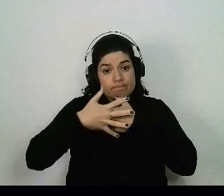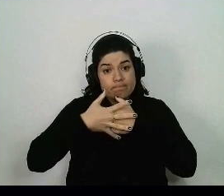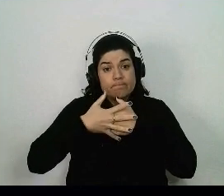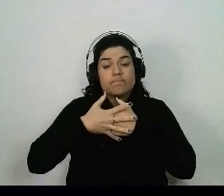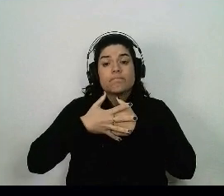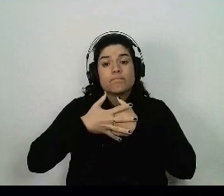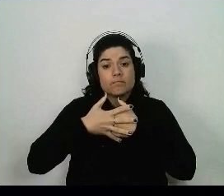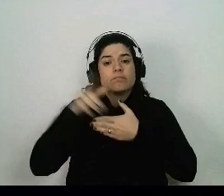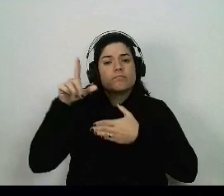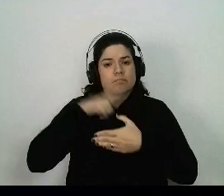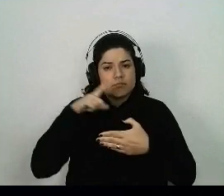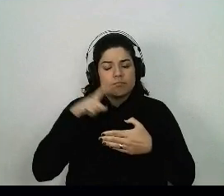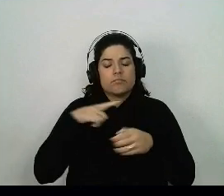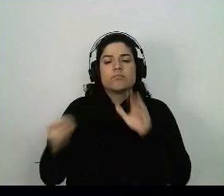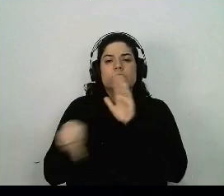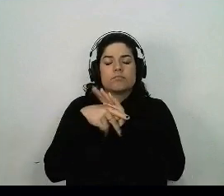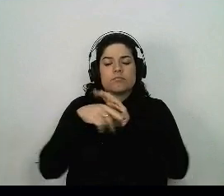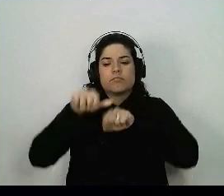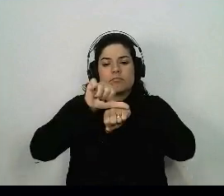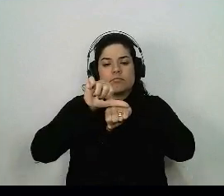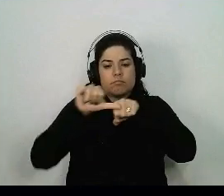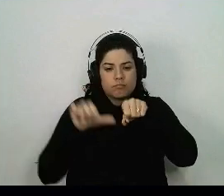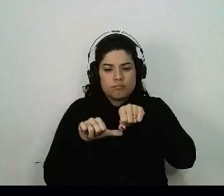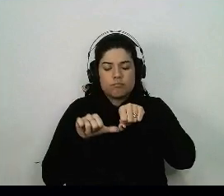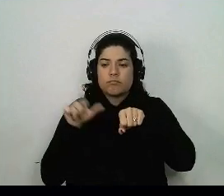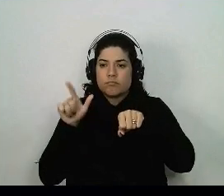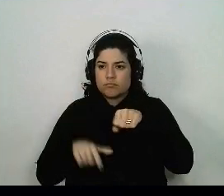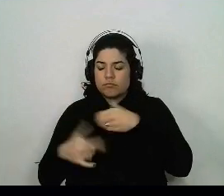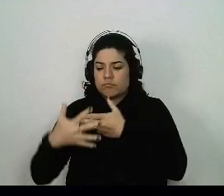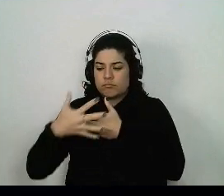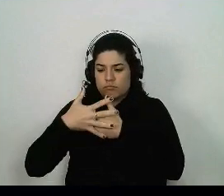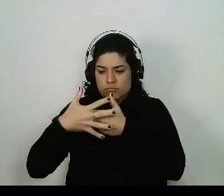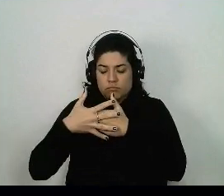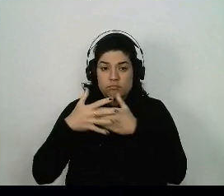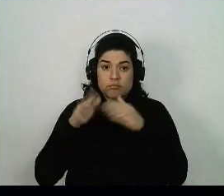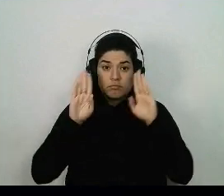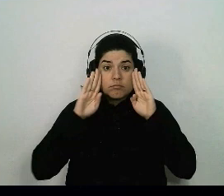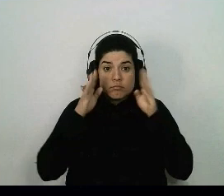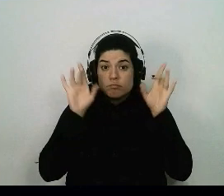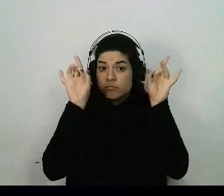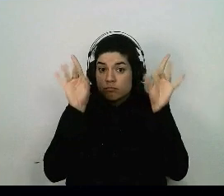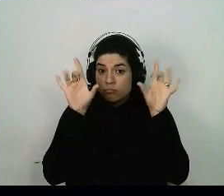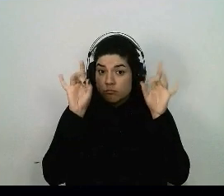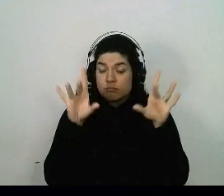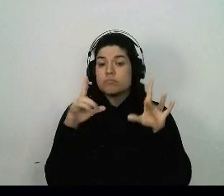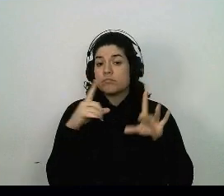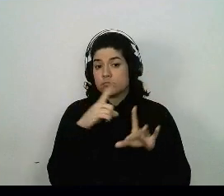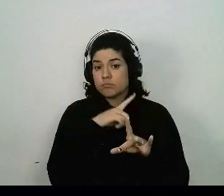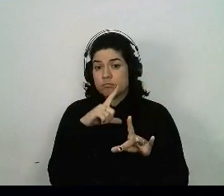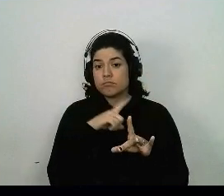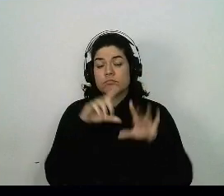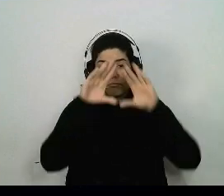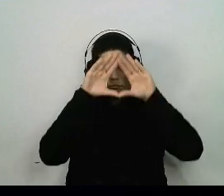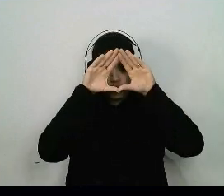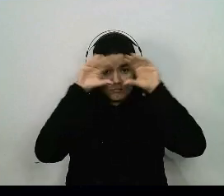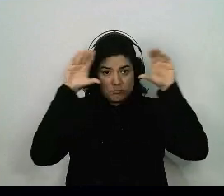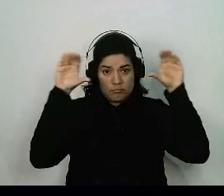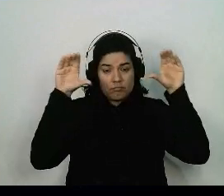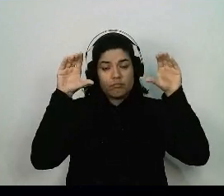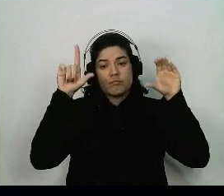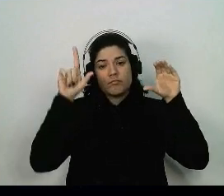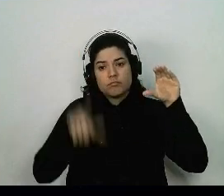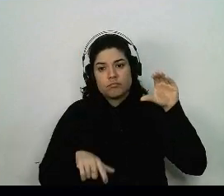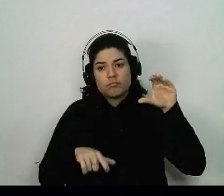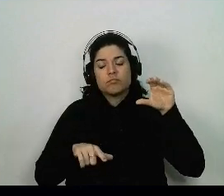a versão, desculpa, eles são frameworks especializados para os providers de nuvem, então falando aqui Azure,